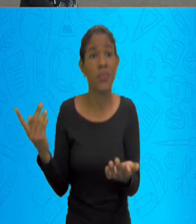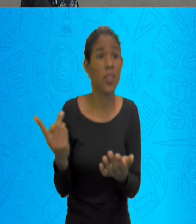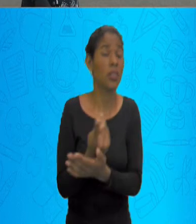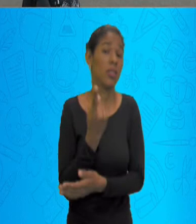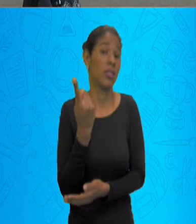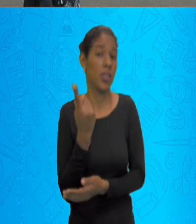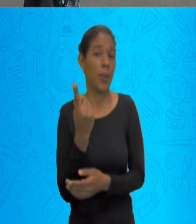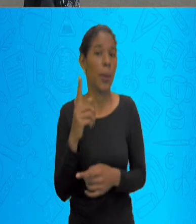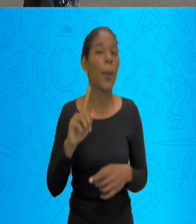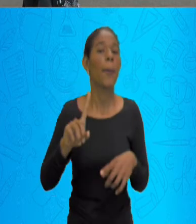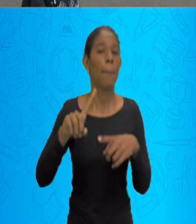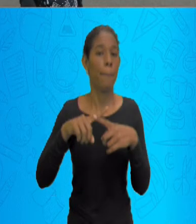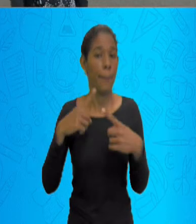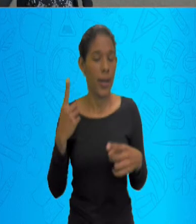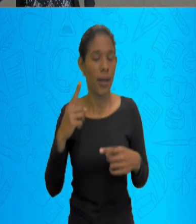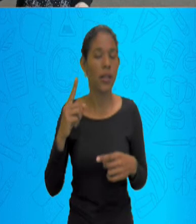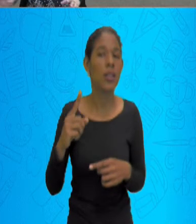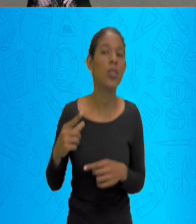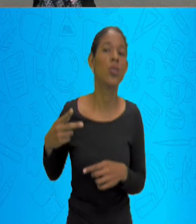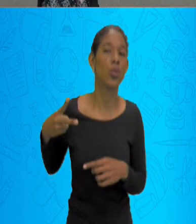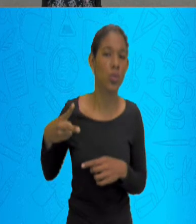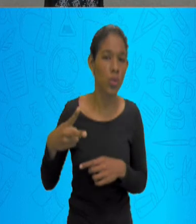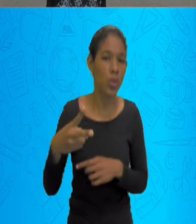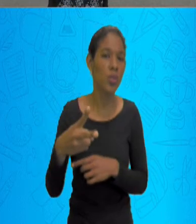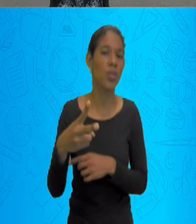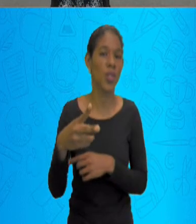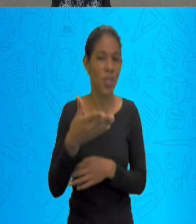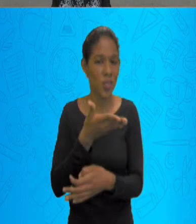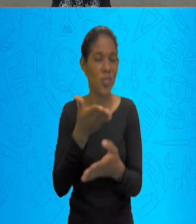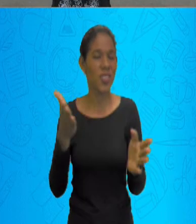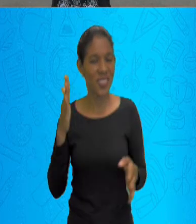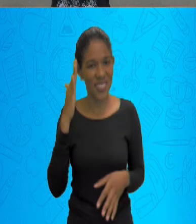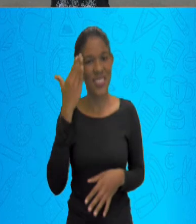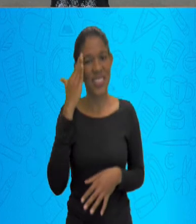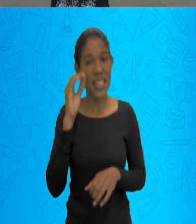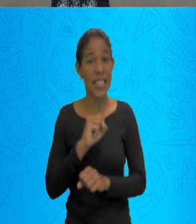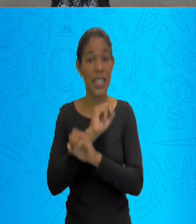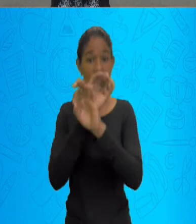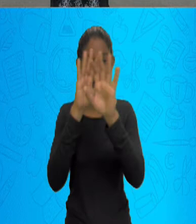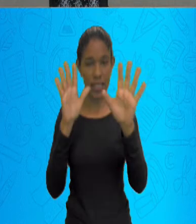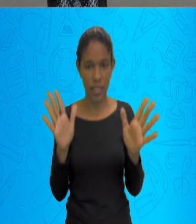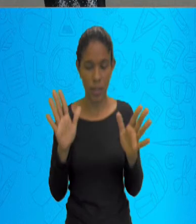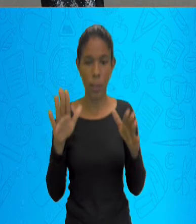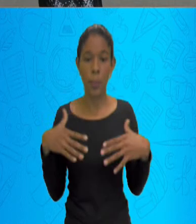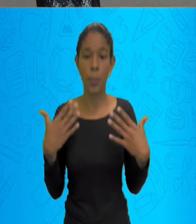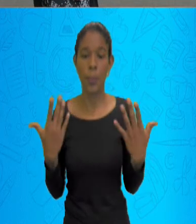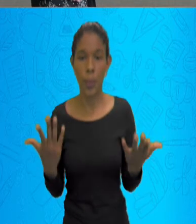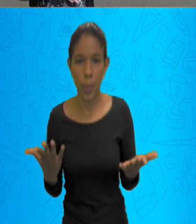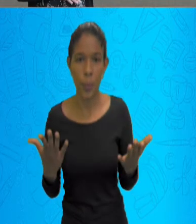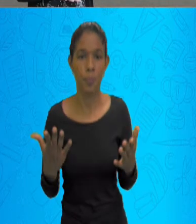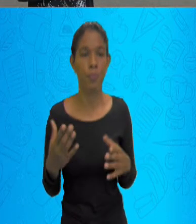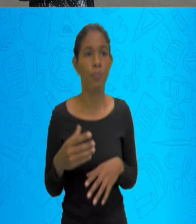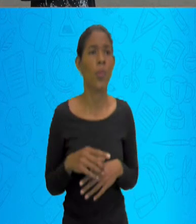pouquinho. Bom, uma outra questão da termologia,